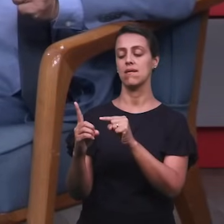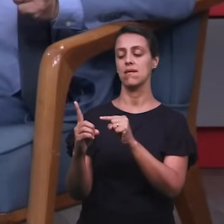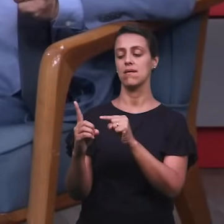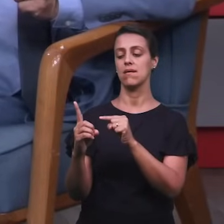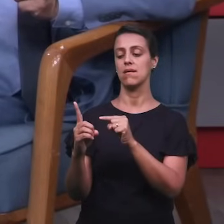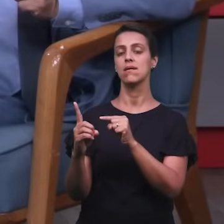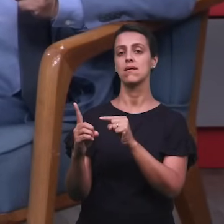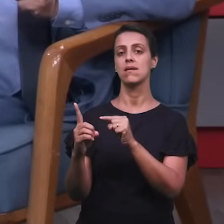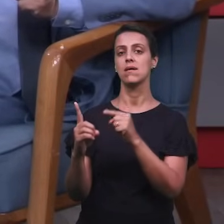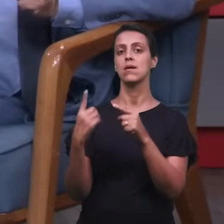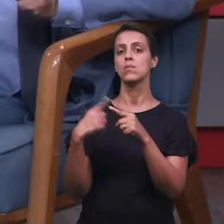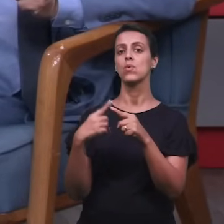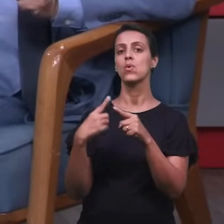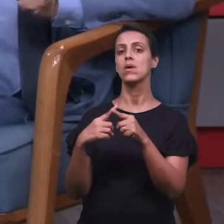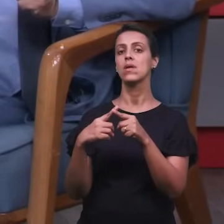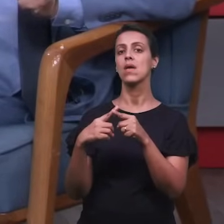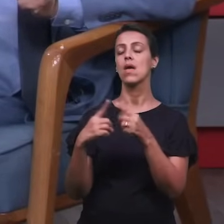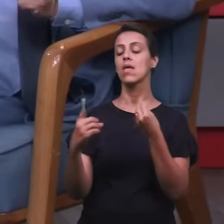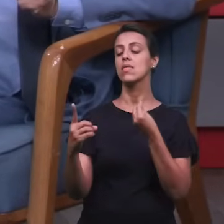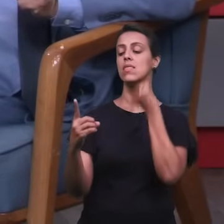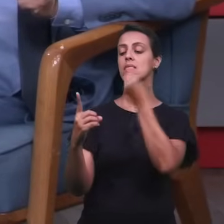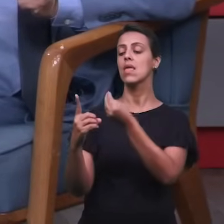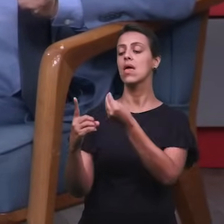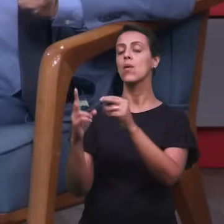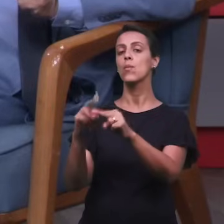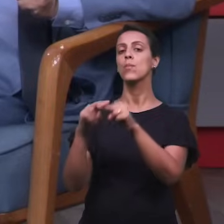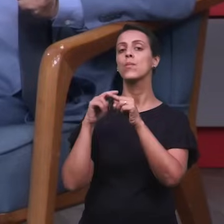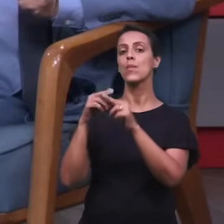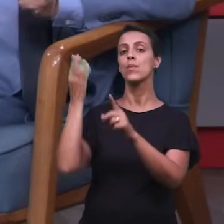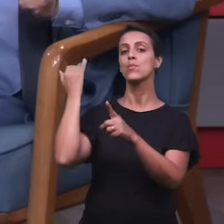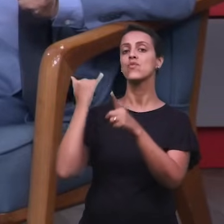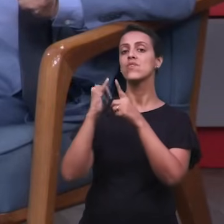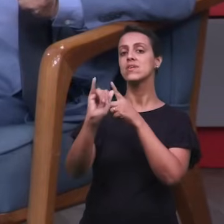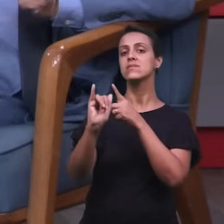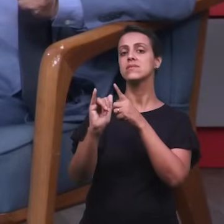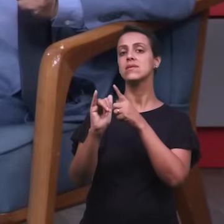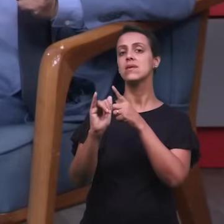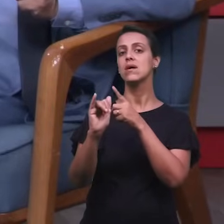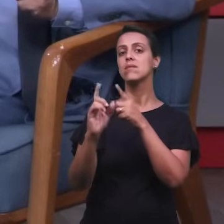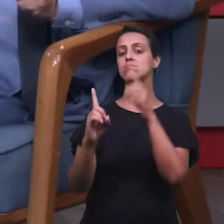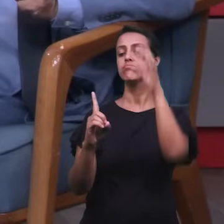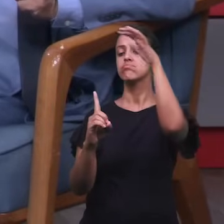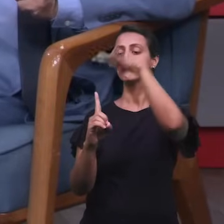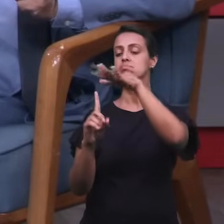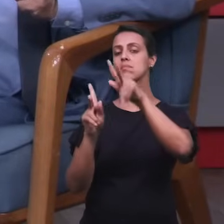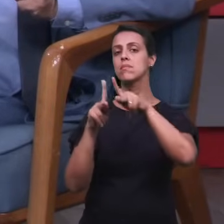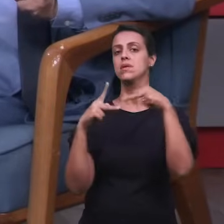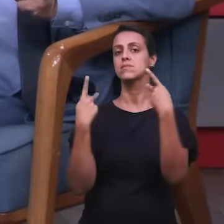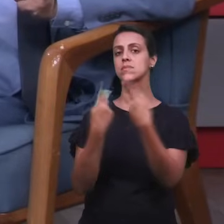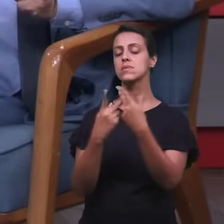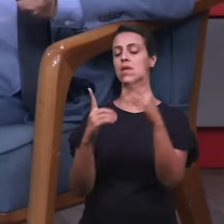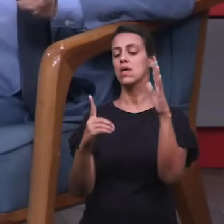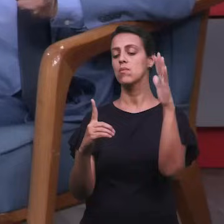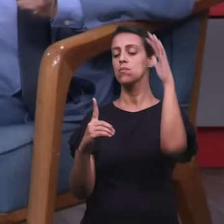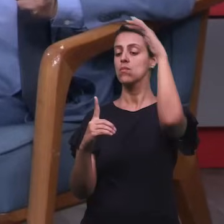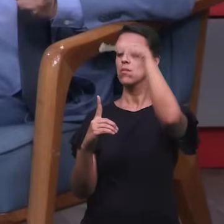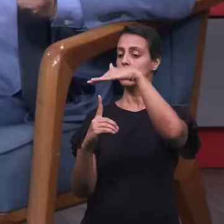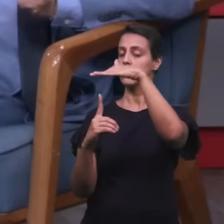foi dado por profecia, com a imposição das mãos do